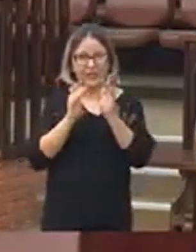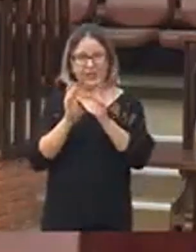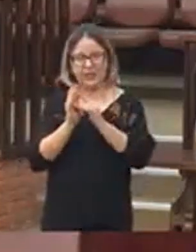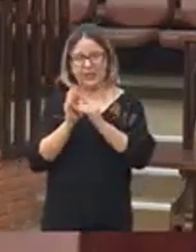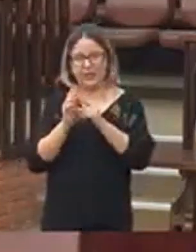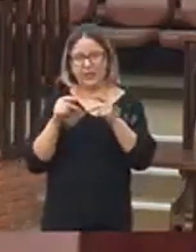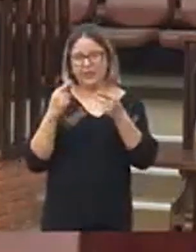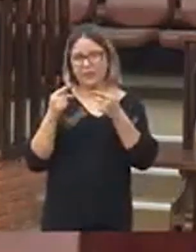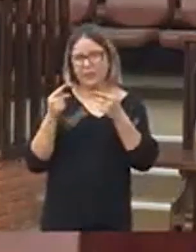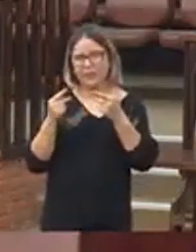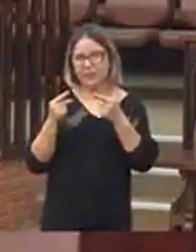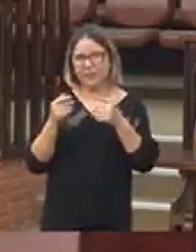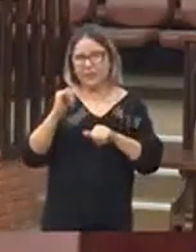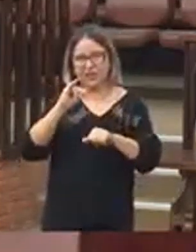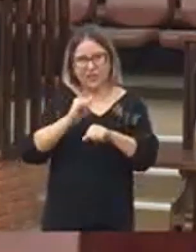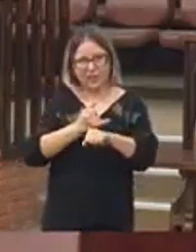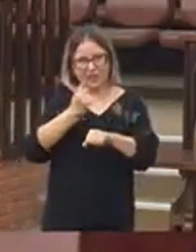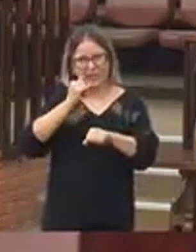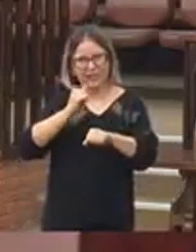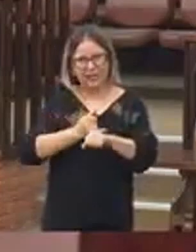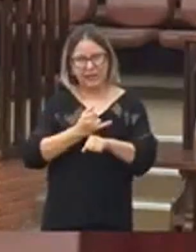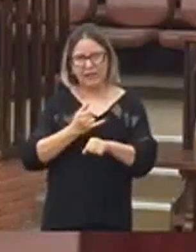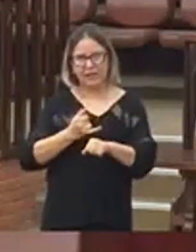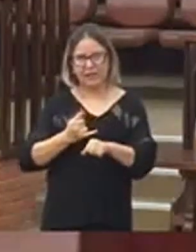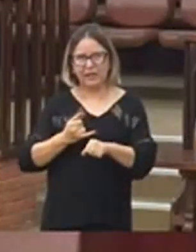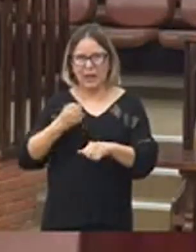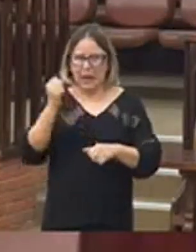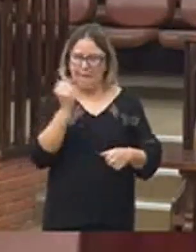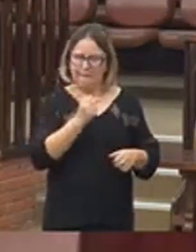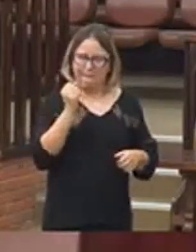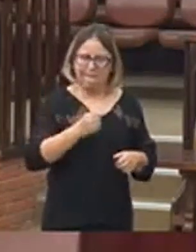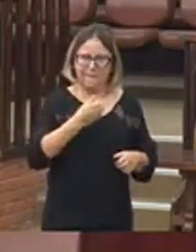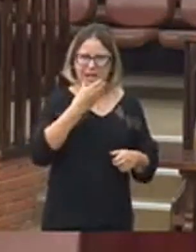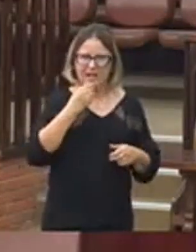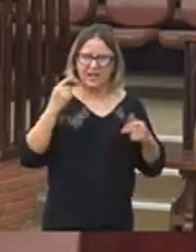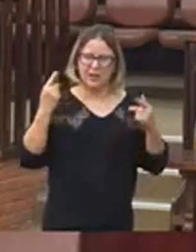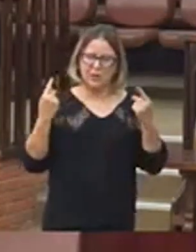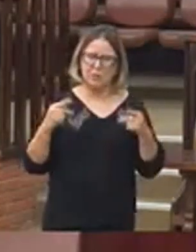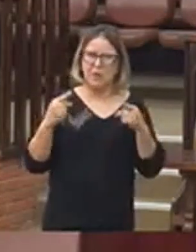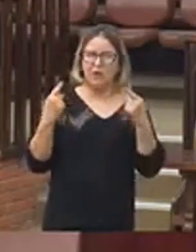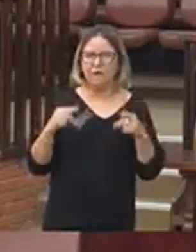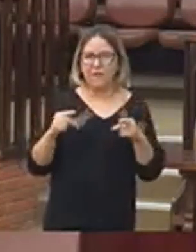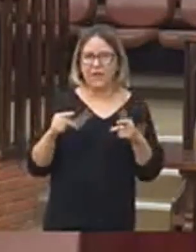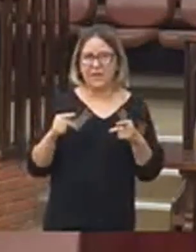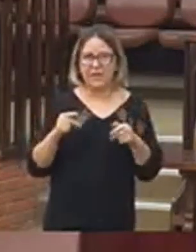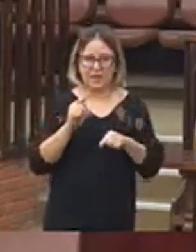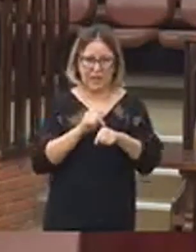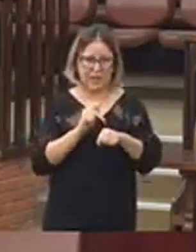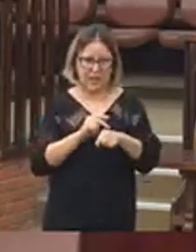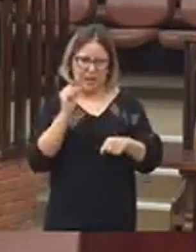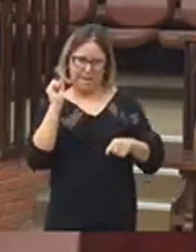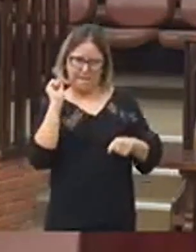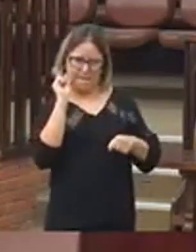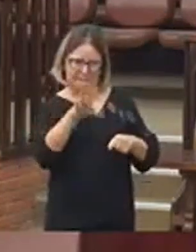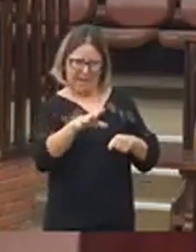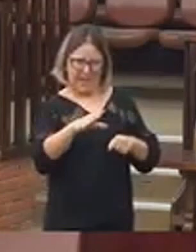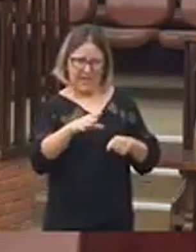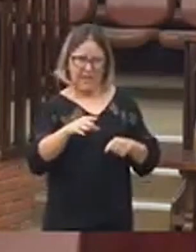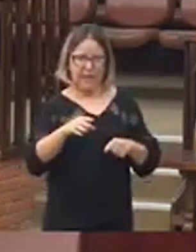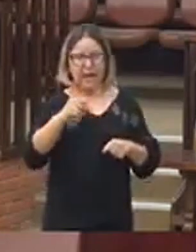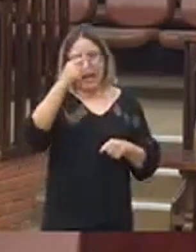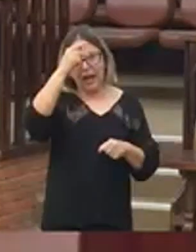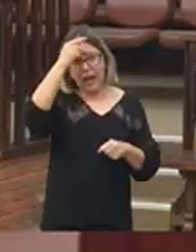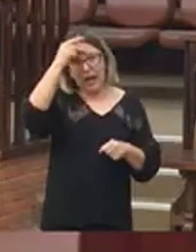disse, Jerusalém, Jerusalém, que matas os profetas e apedreja os que te são